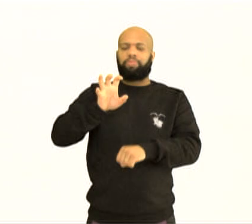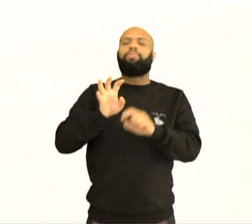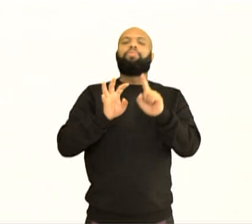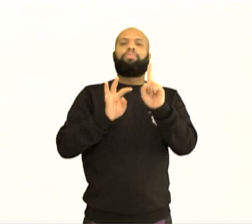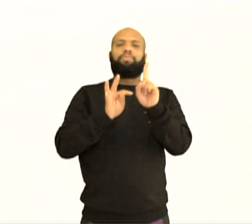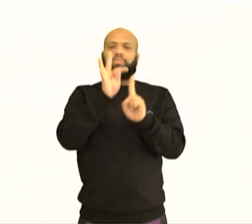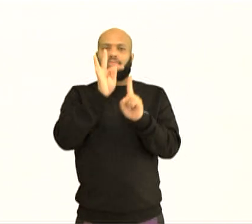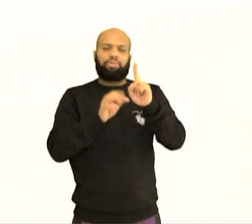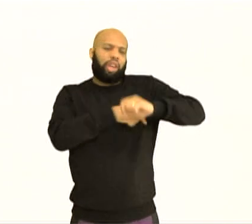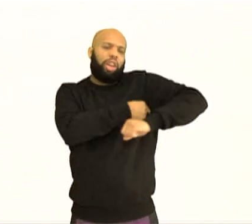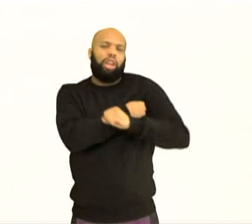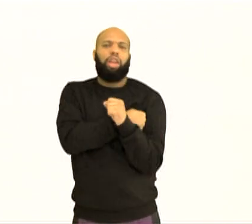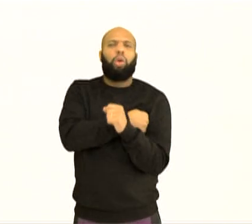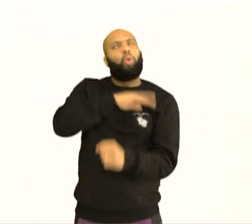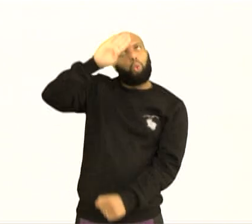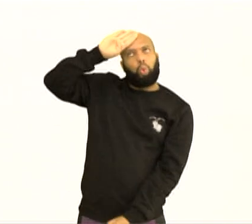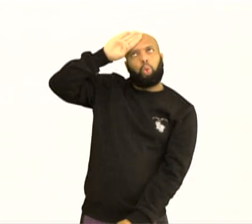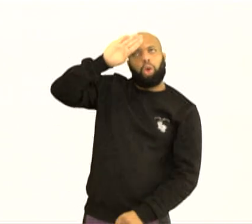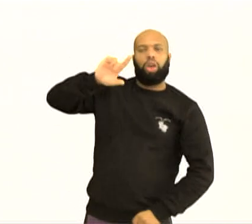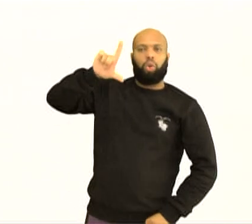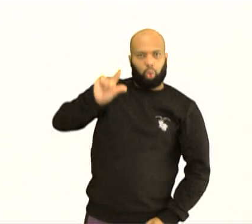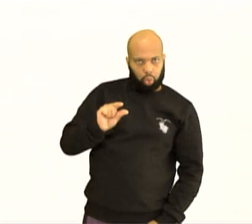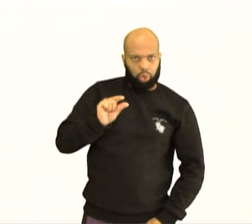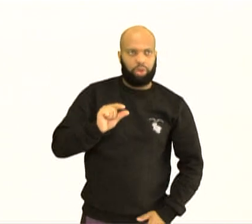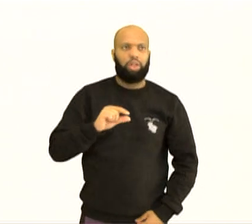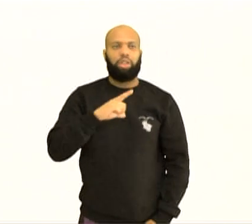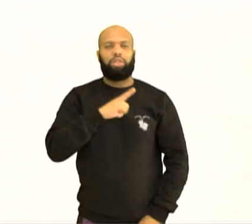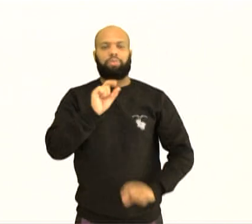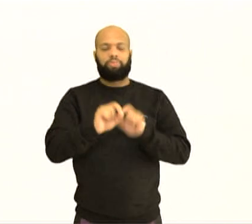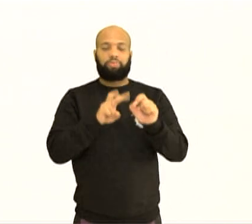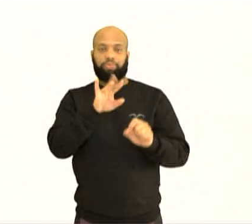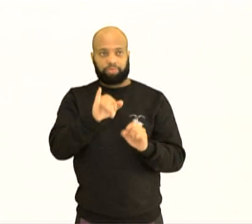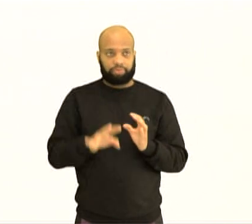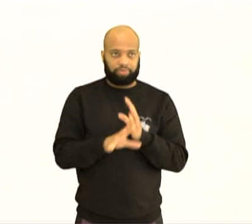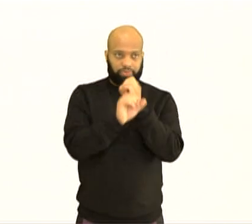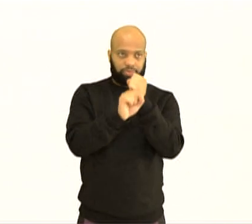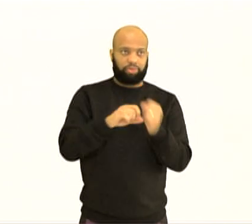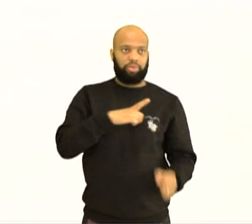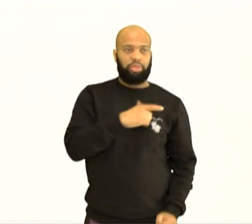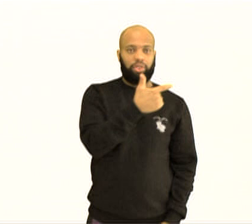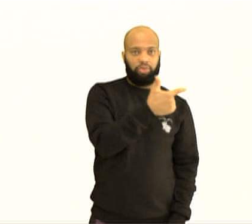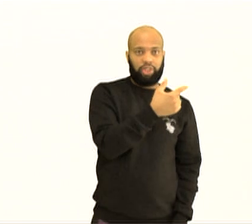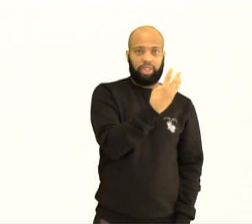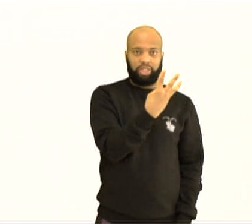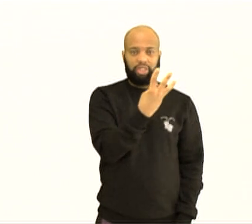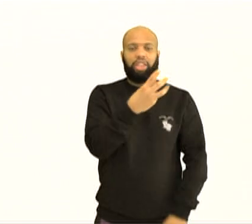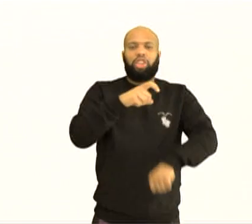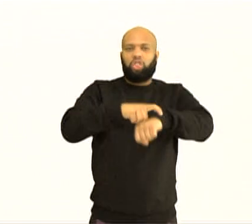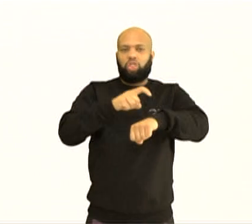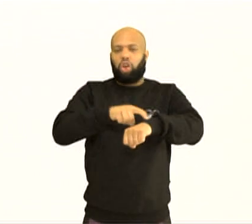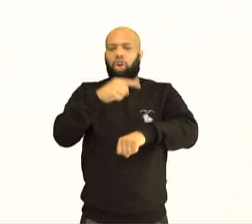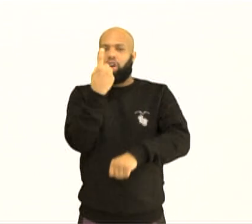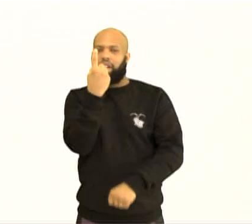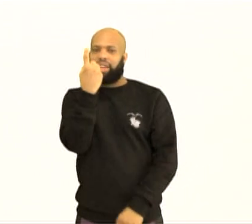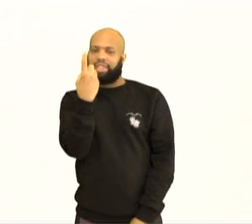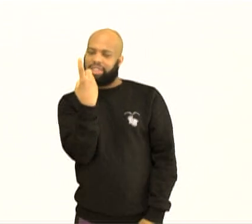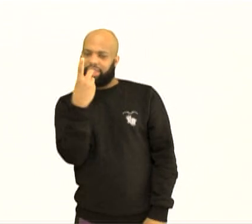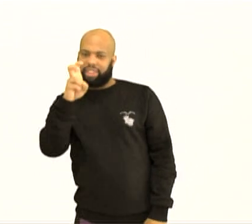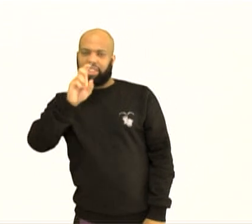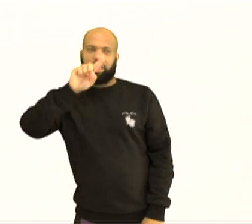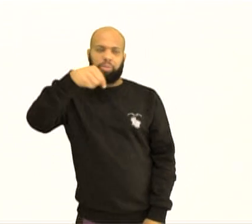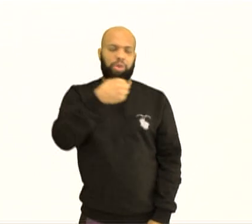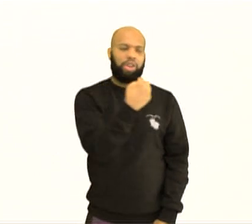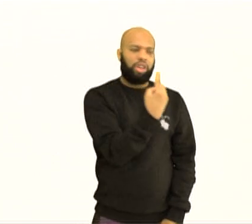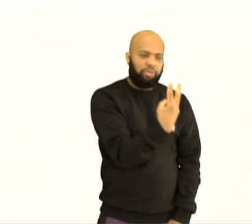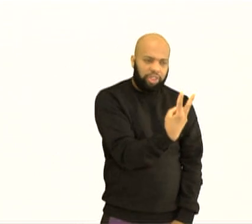Então, eu vou somar, né? Vou ver lá, vou ir somando. Então, 23 horas e 15, daí 24 horas e 15,